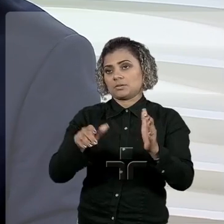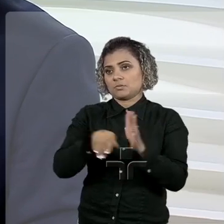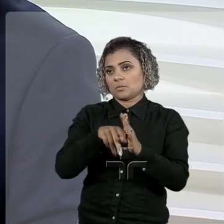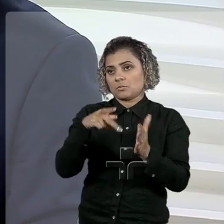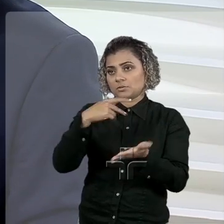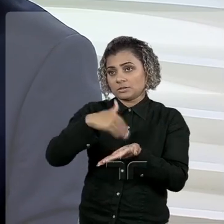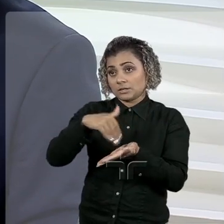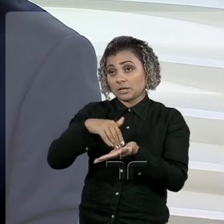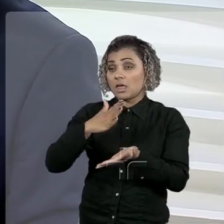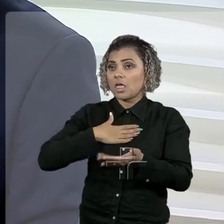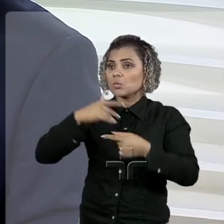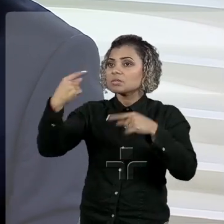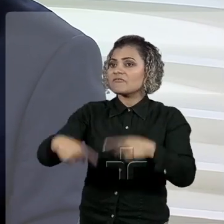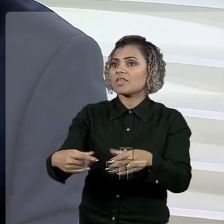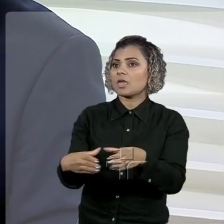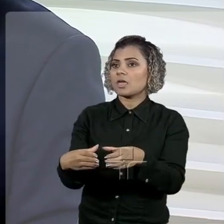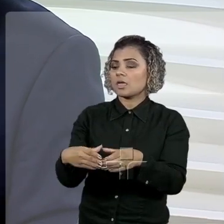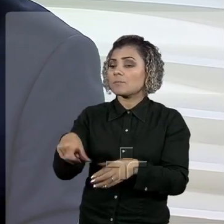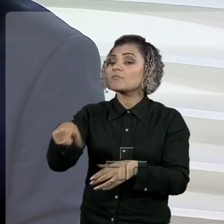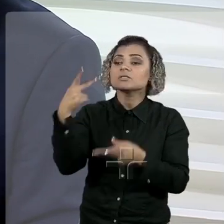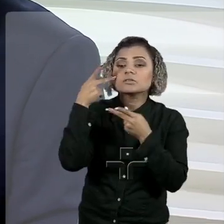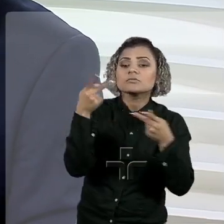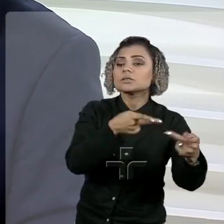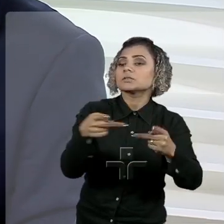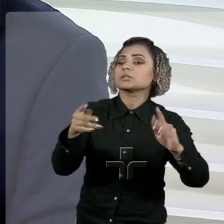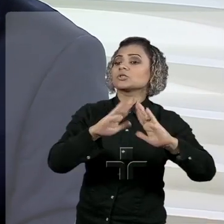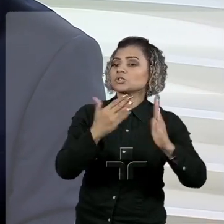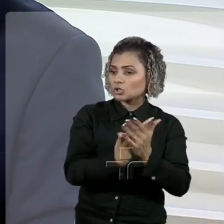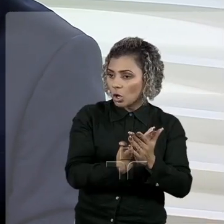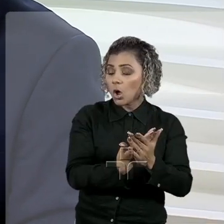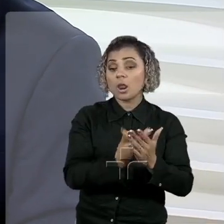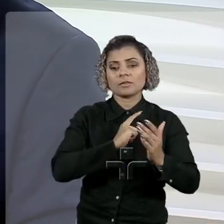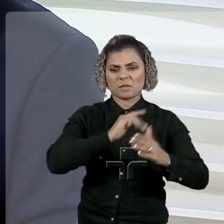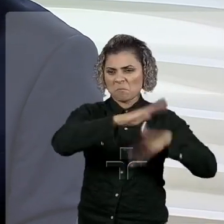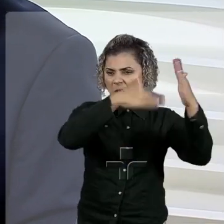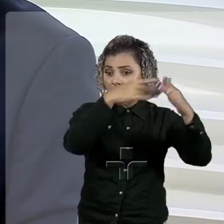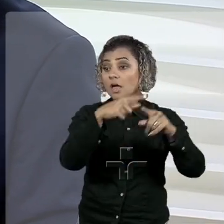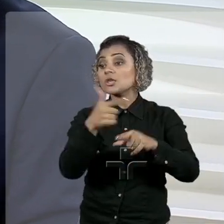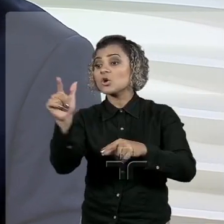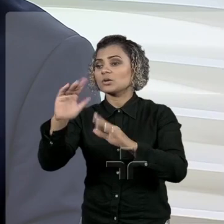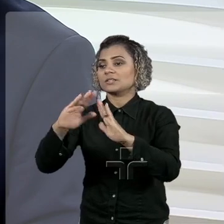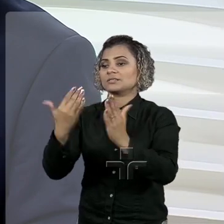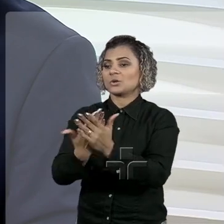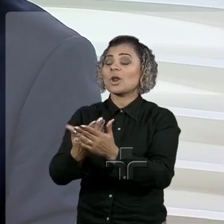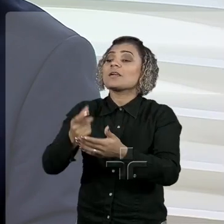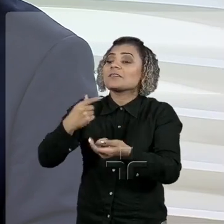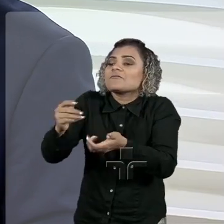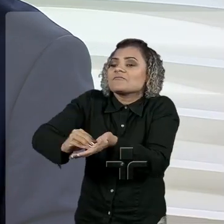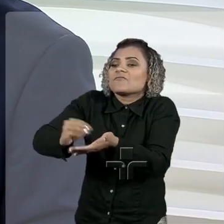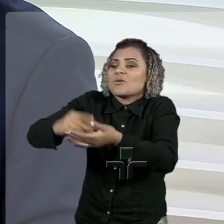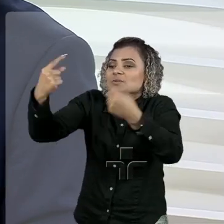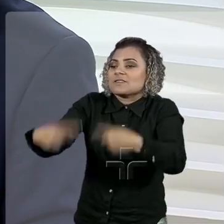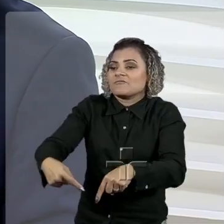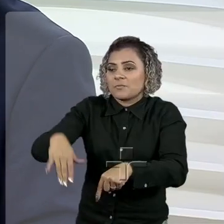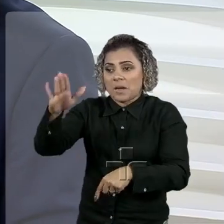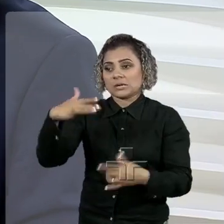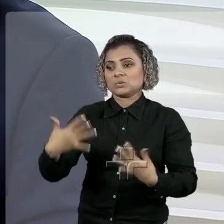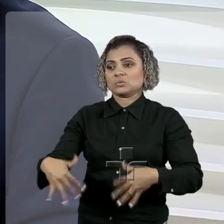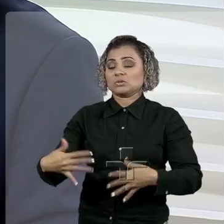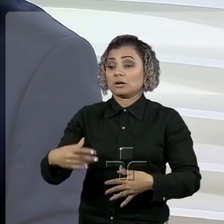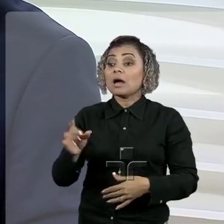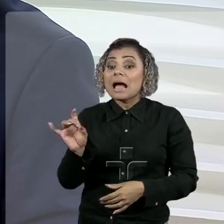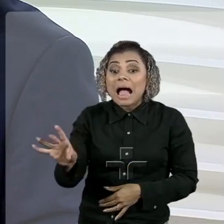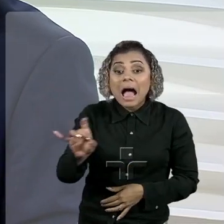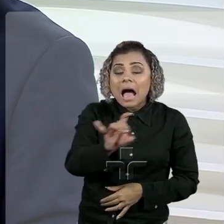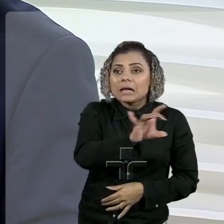eu desafiei a minha equipe, eu disse, olha, visitem uma escola com grande resultado e alguma que tenha desafios maiores pela frente, para cada um dos colaboradores